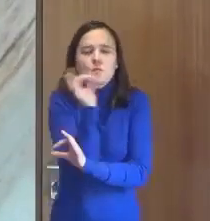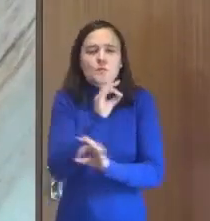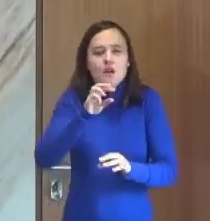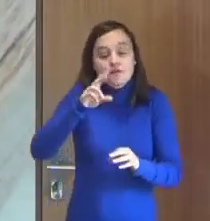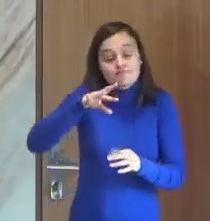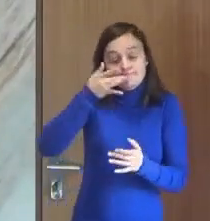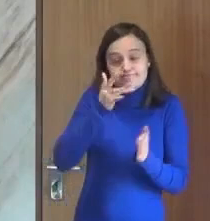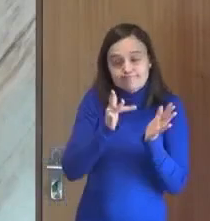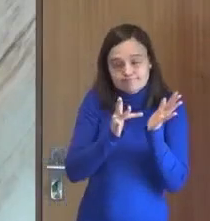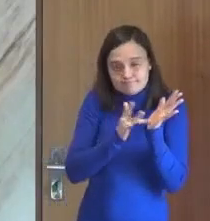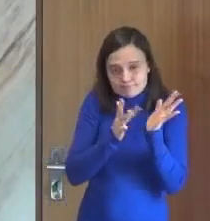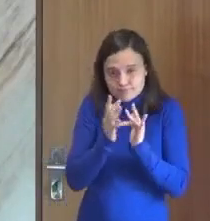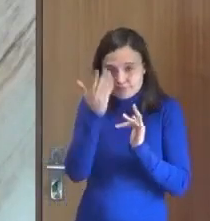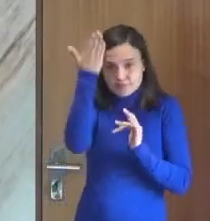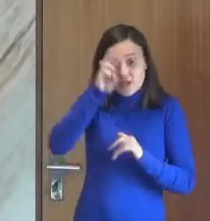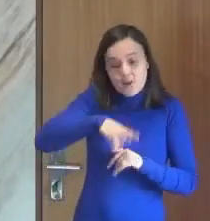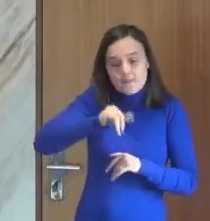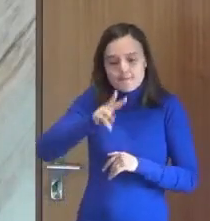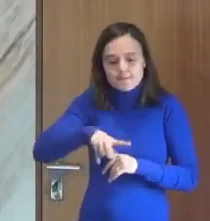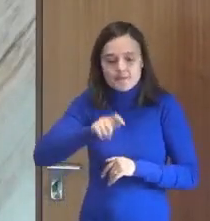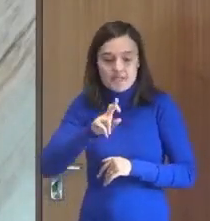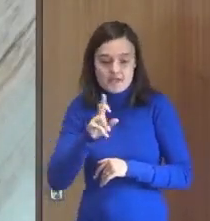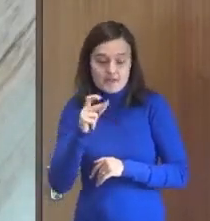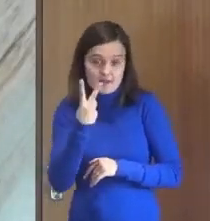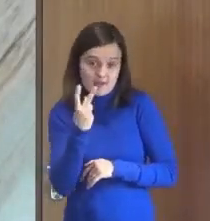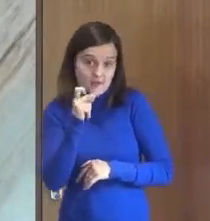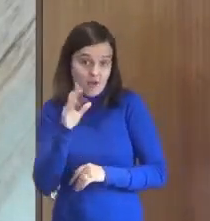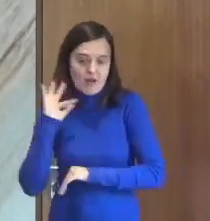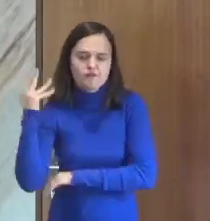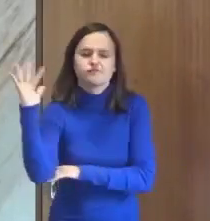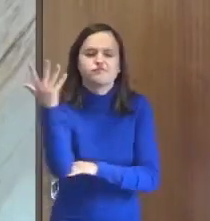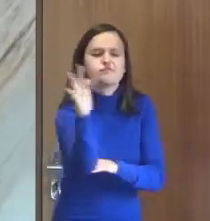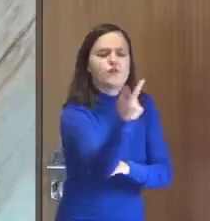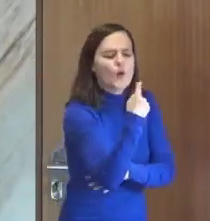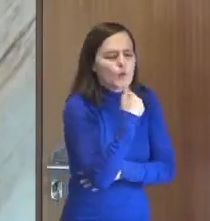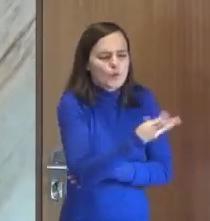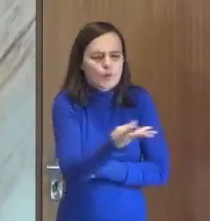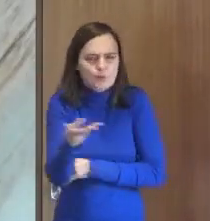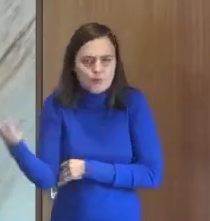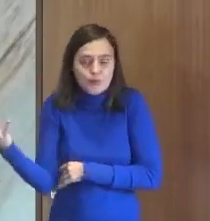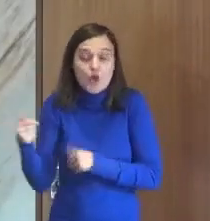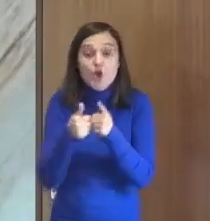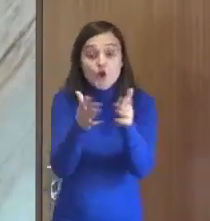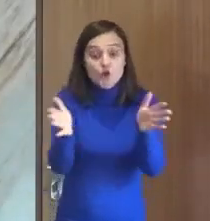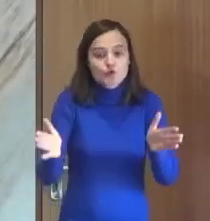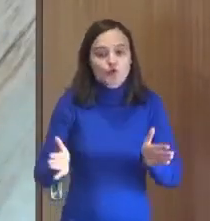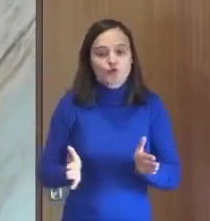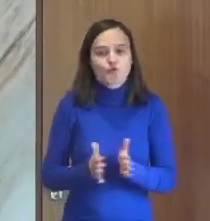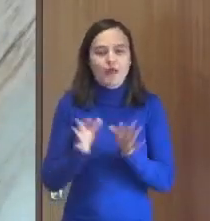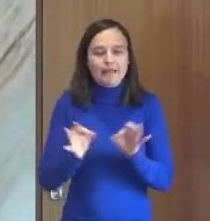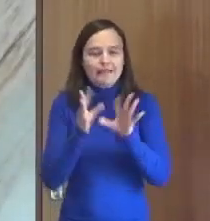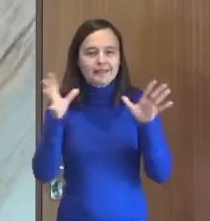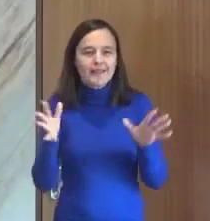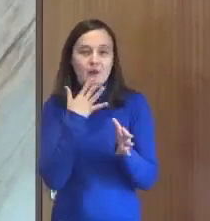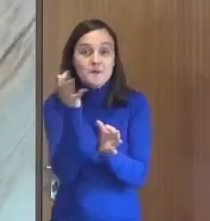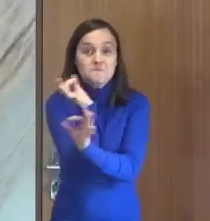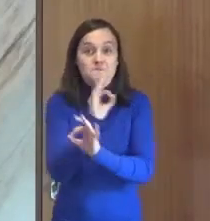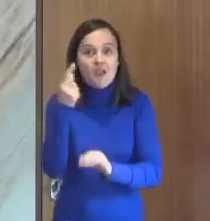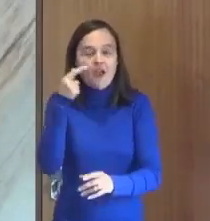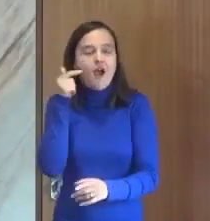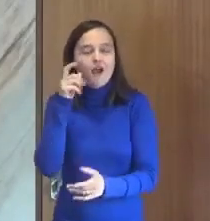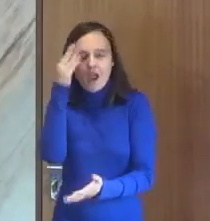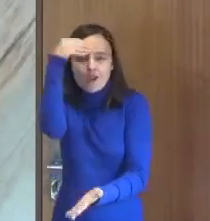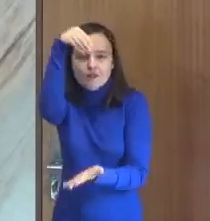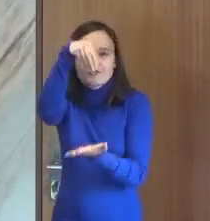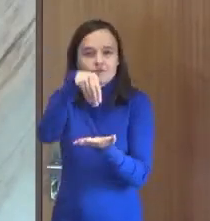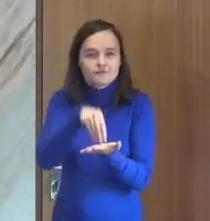numerosos. Por bosques, a Diana, inumeráveis. Que tudo são com glória da inventora, de